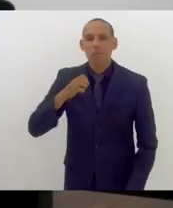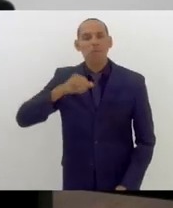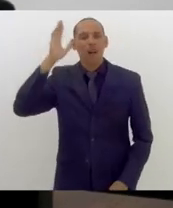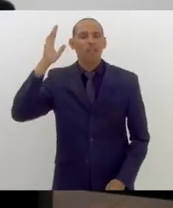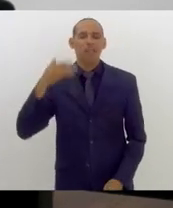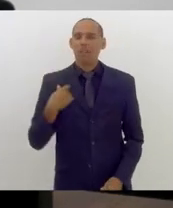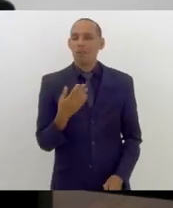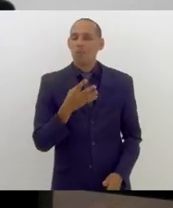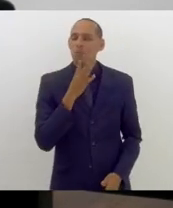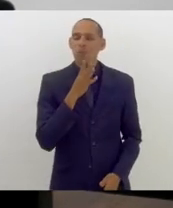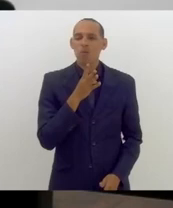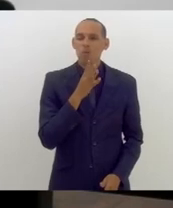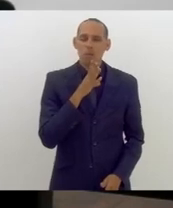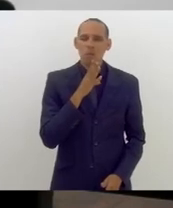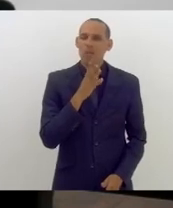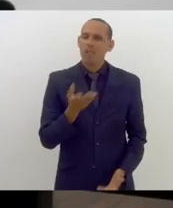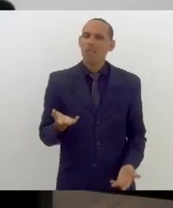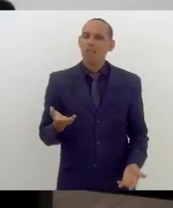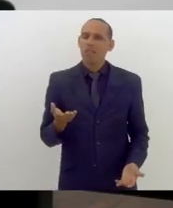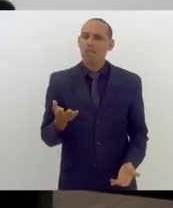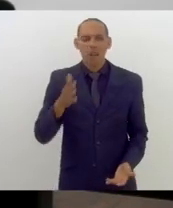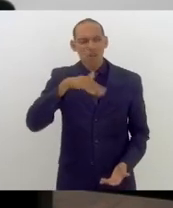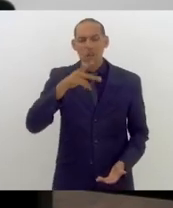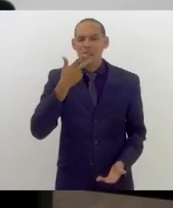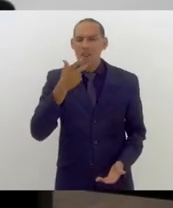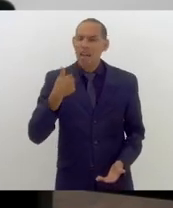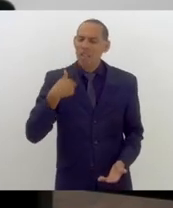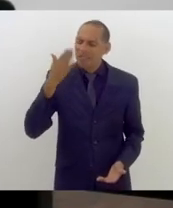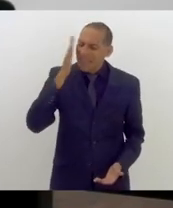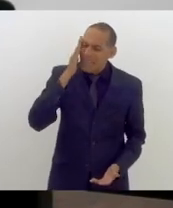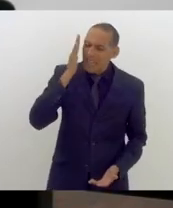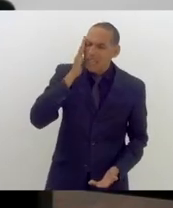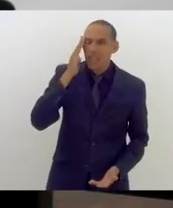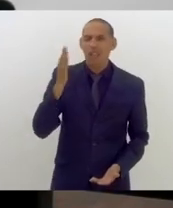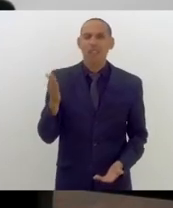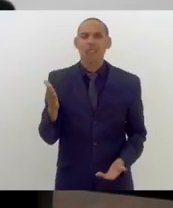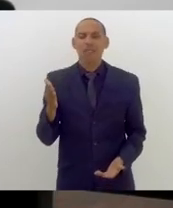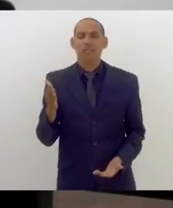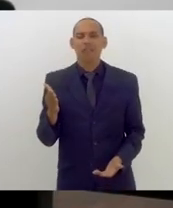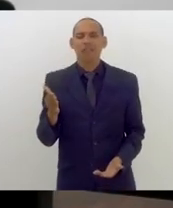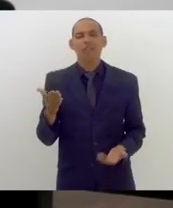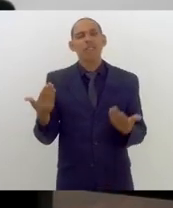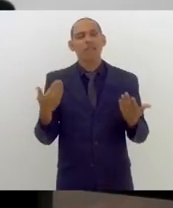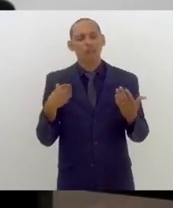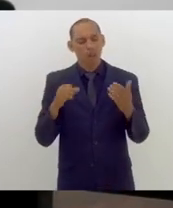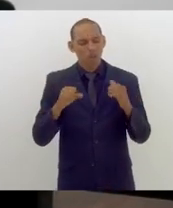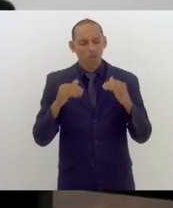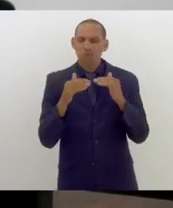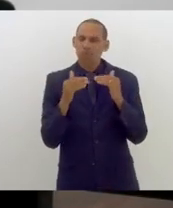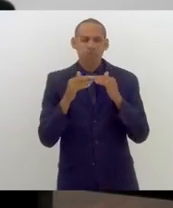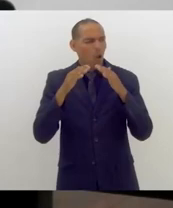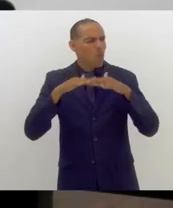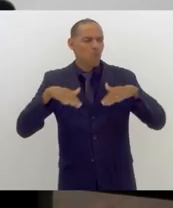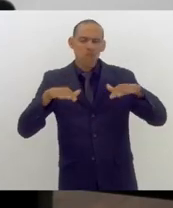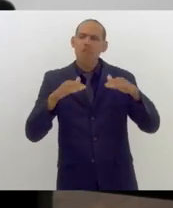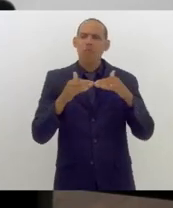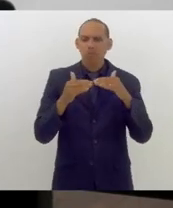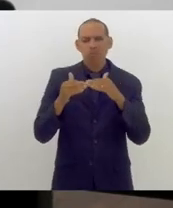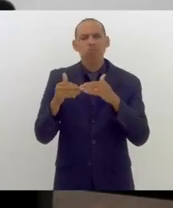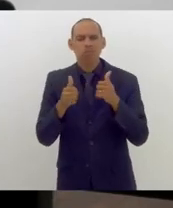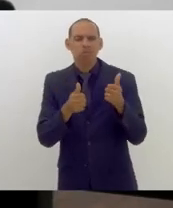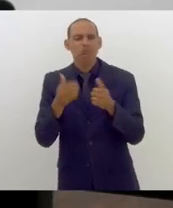conheço do que muita gente fala e eu adoça a palavra de todo mundo eu sei